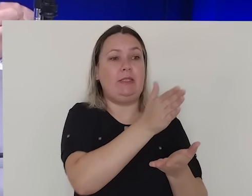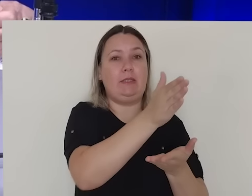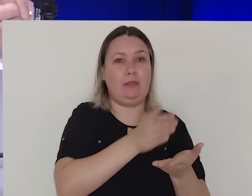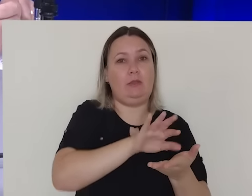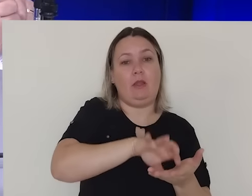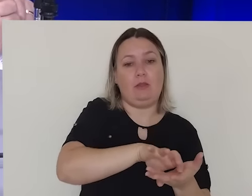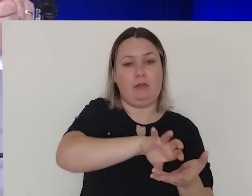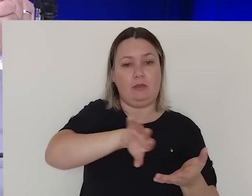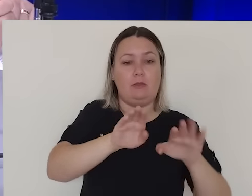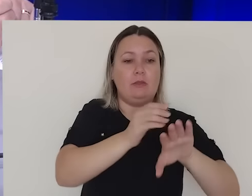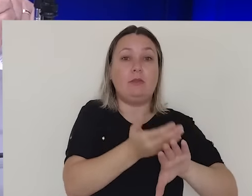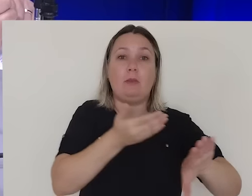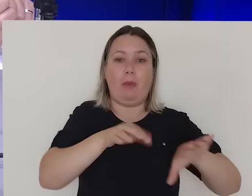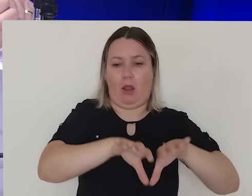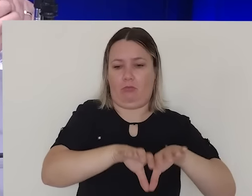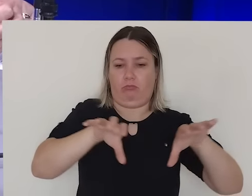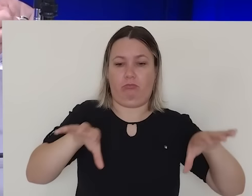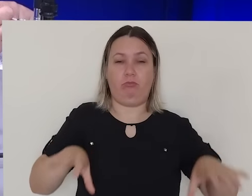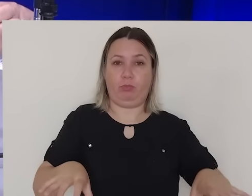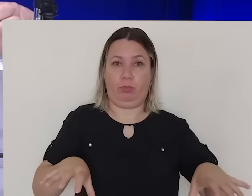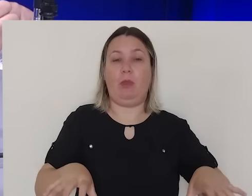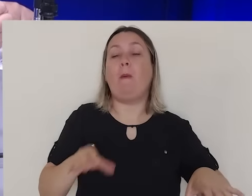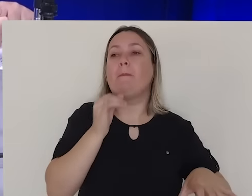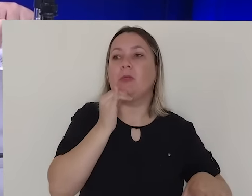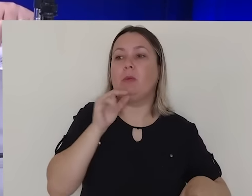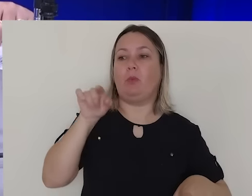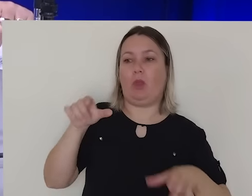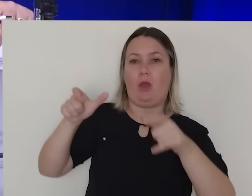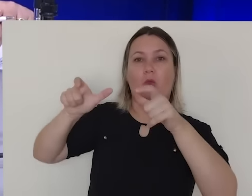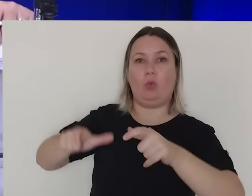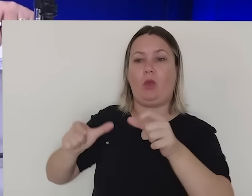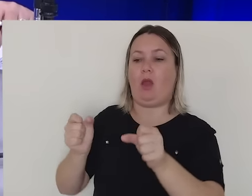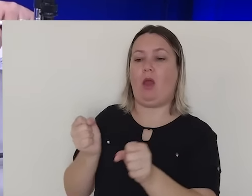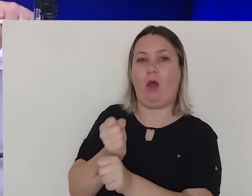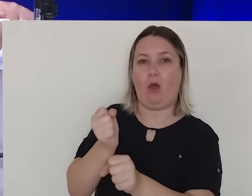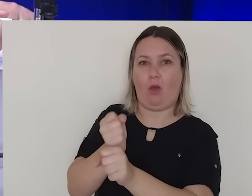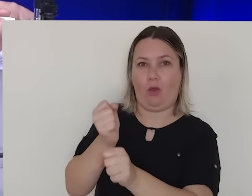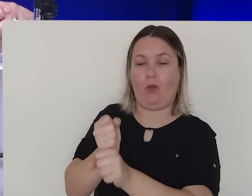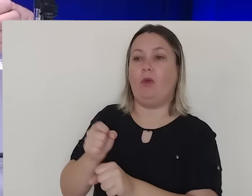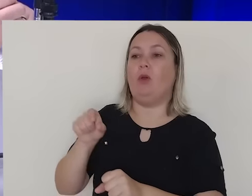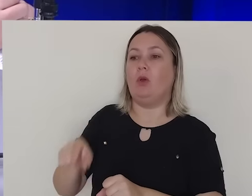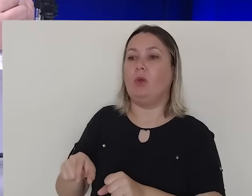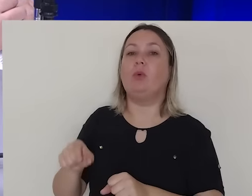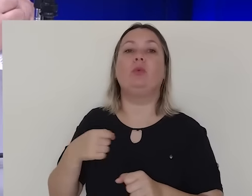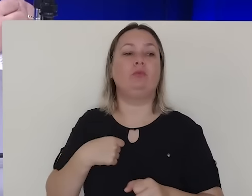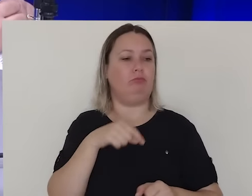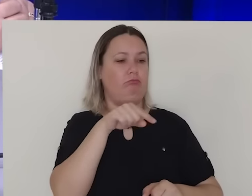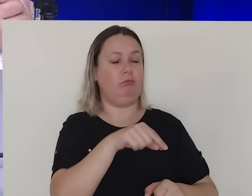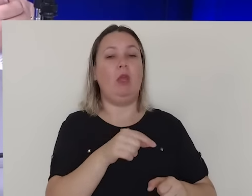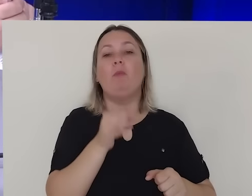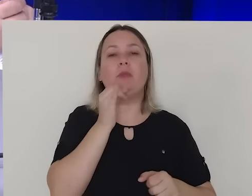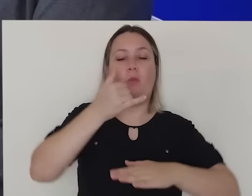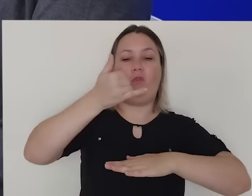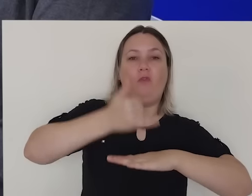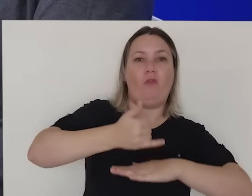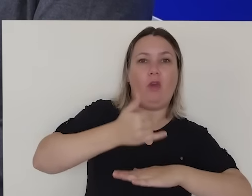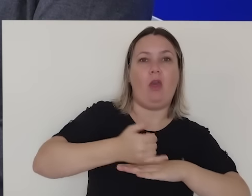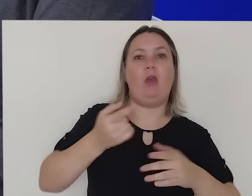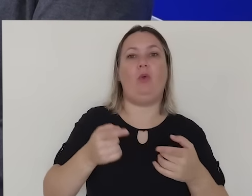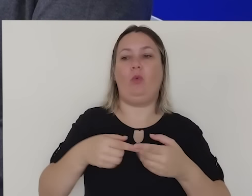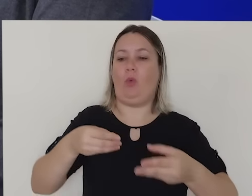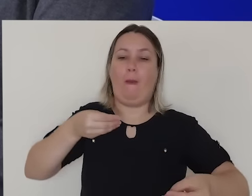culturar os funcionários das obras né a separar o que é entulho Cinza O que é plástico O que é ferro né seu O que